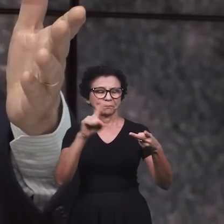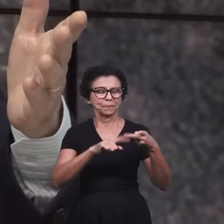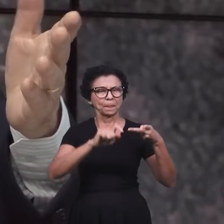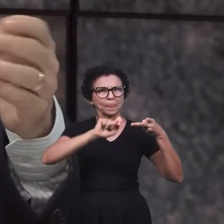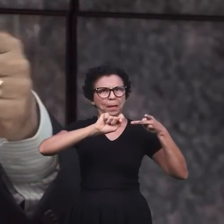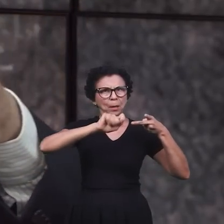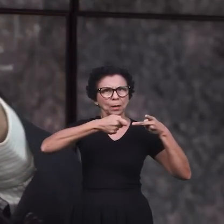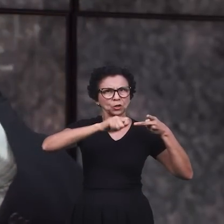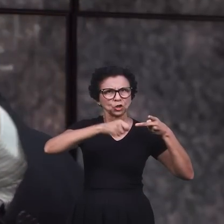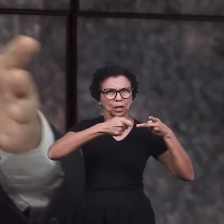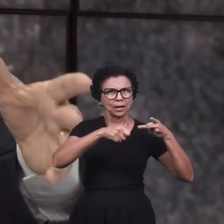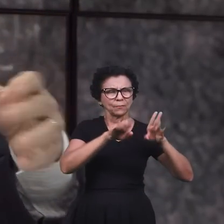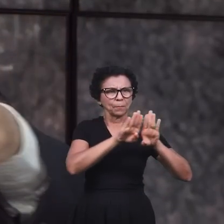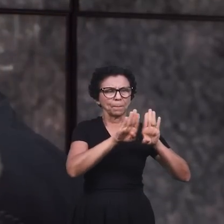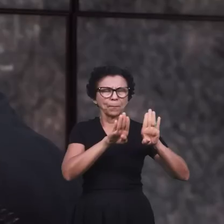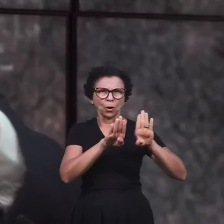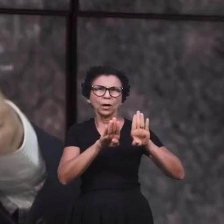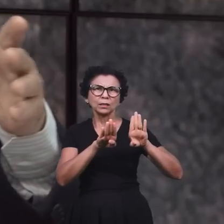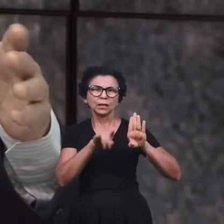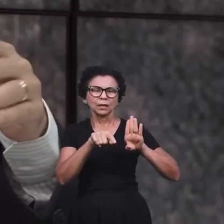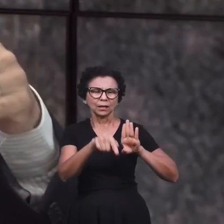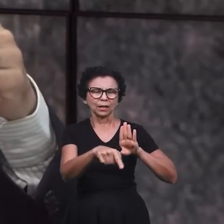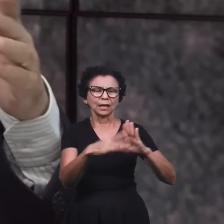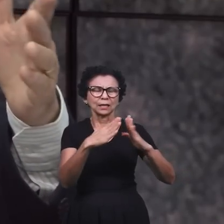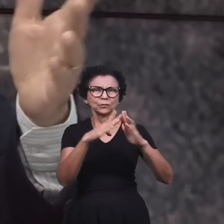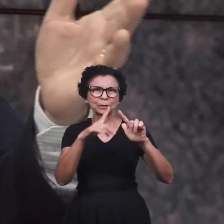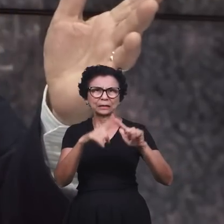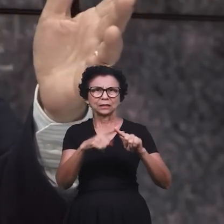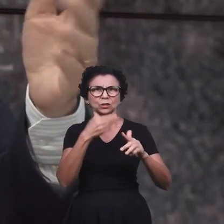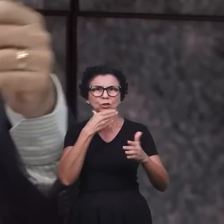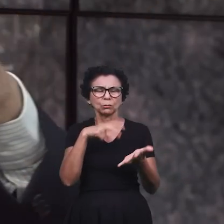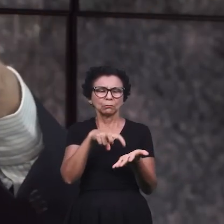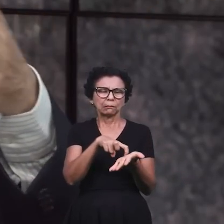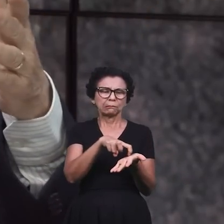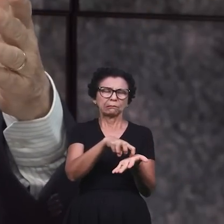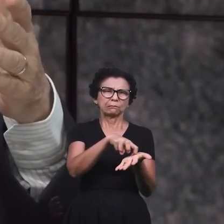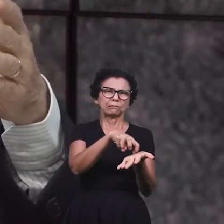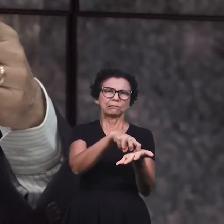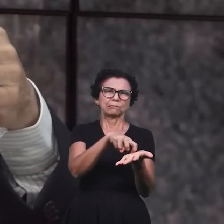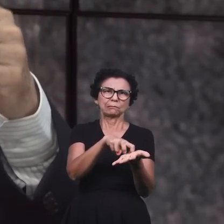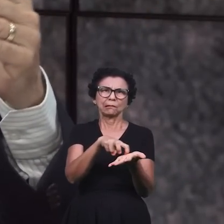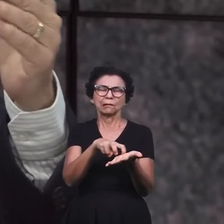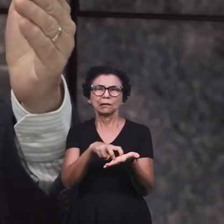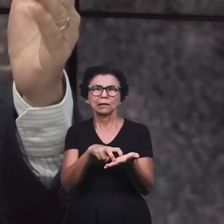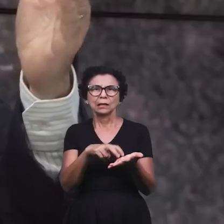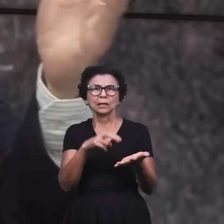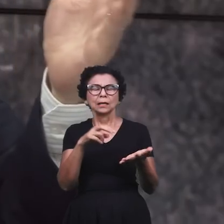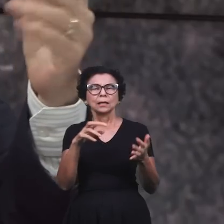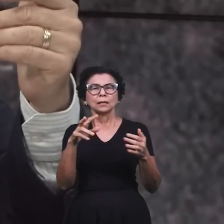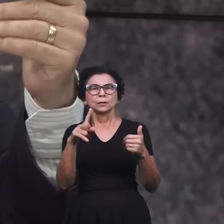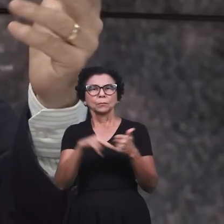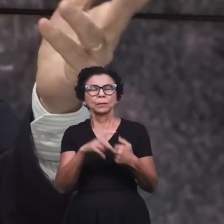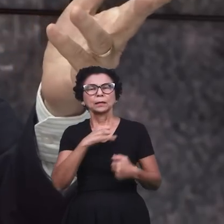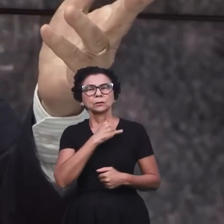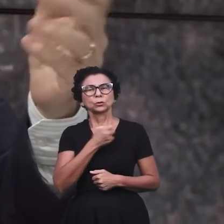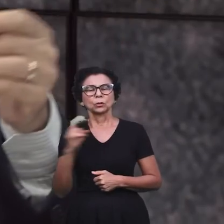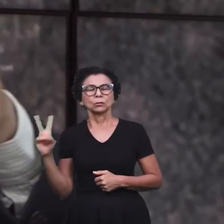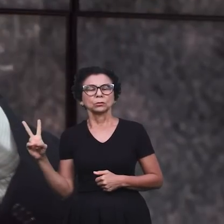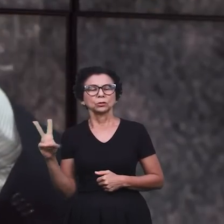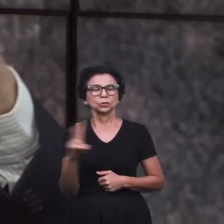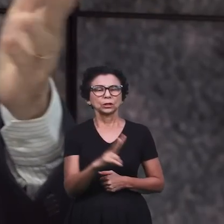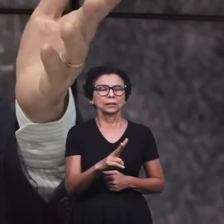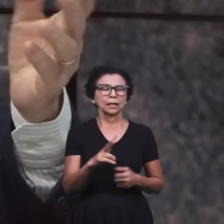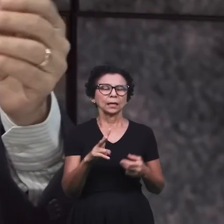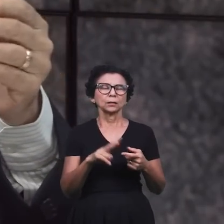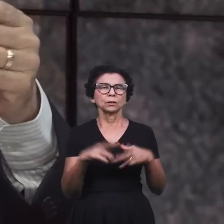Na Porta Formosa, quando curou o coxo, na Porta Formosa entrou, se converteram quase 5.000, segunda chave.